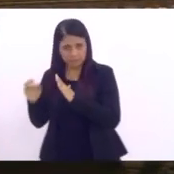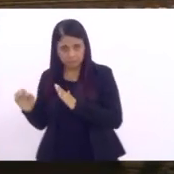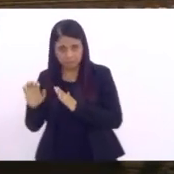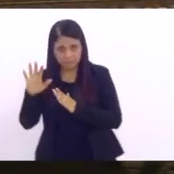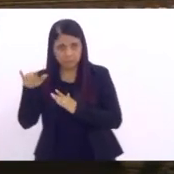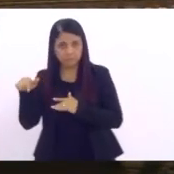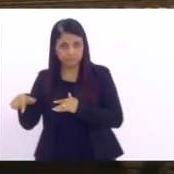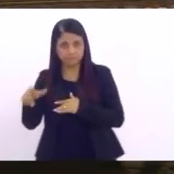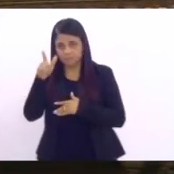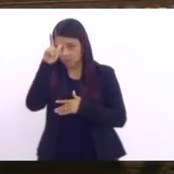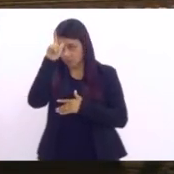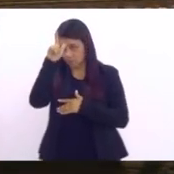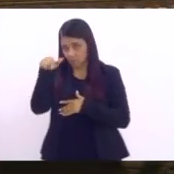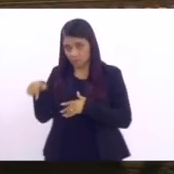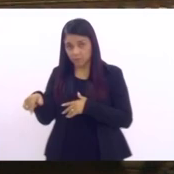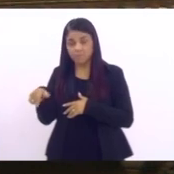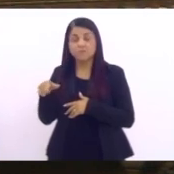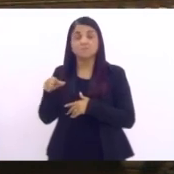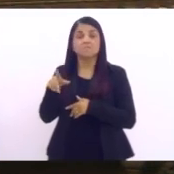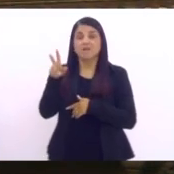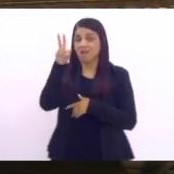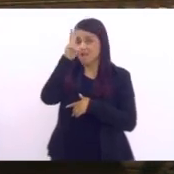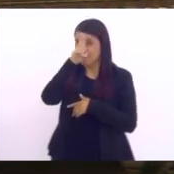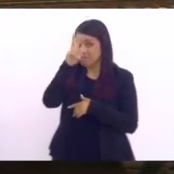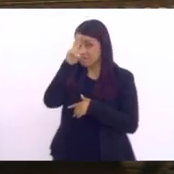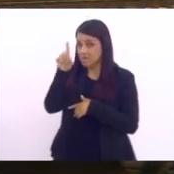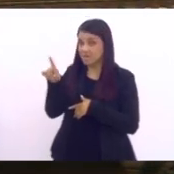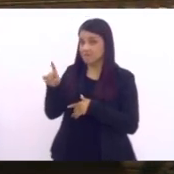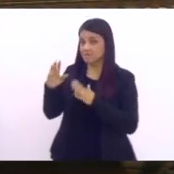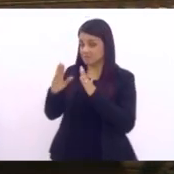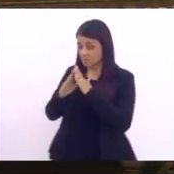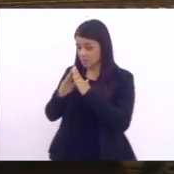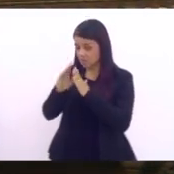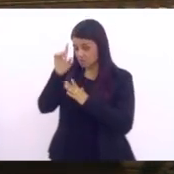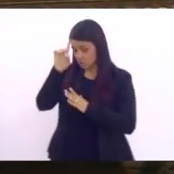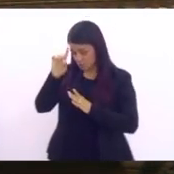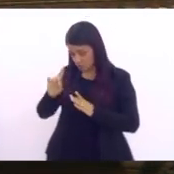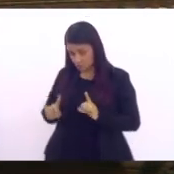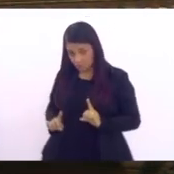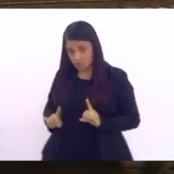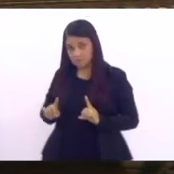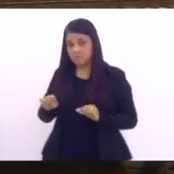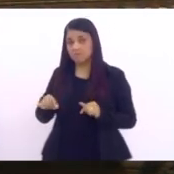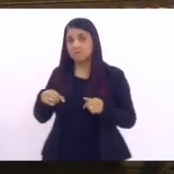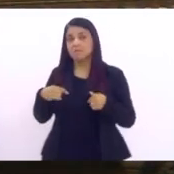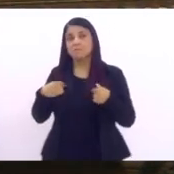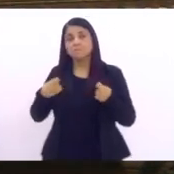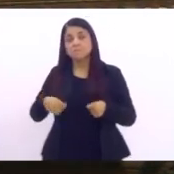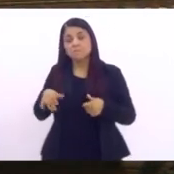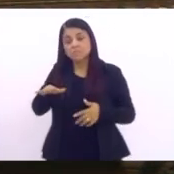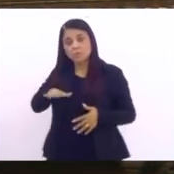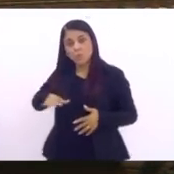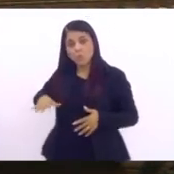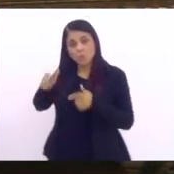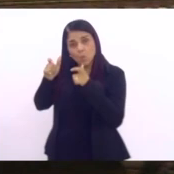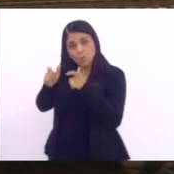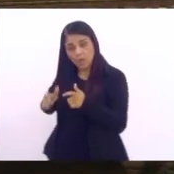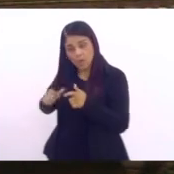essas moradias dignas vão ter que estar em um espaço onde o saneamento básico